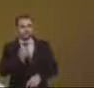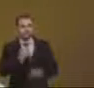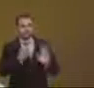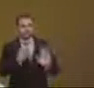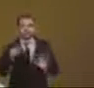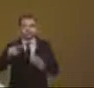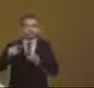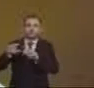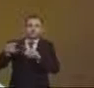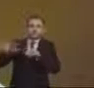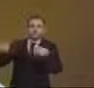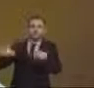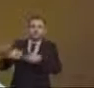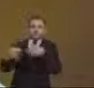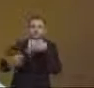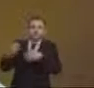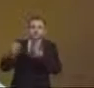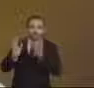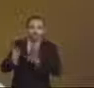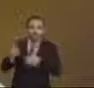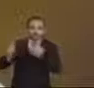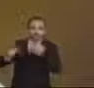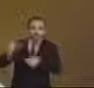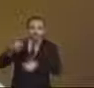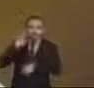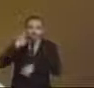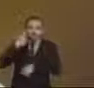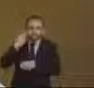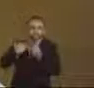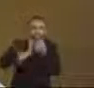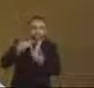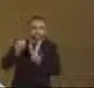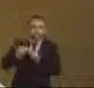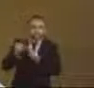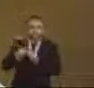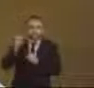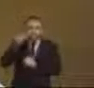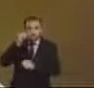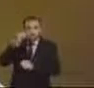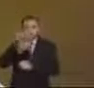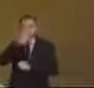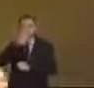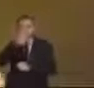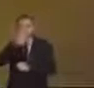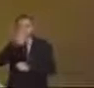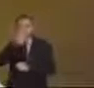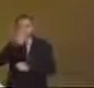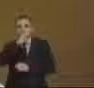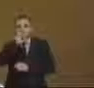está tomando pé da situação, sem qualquer precipitação, sem tomar uma posição no